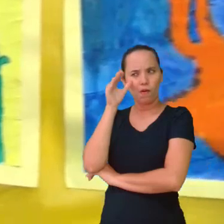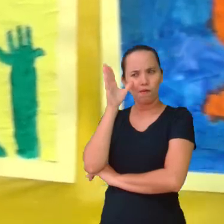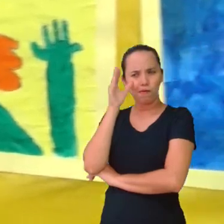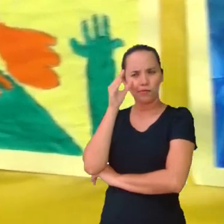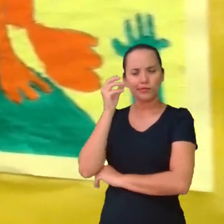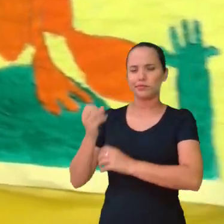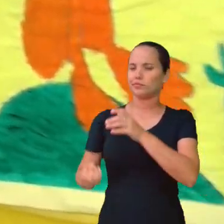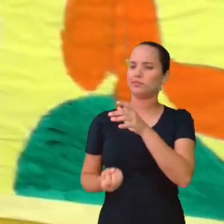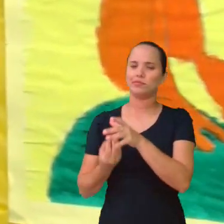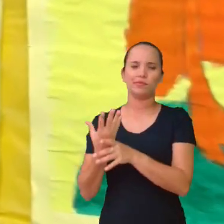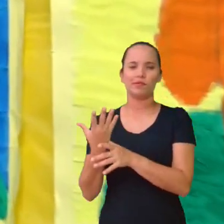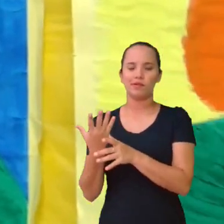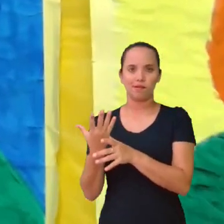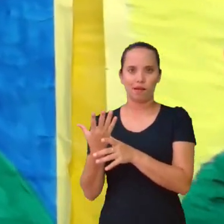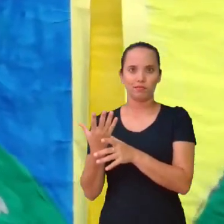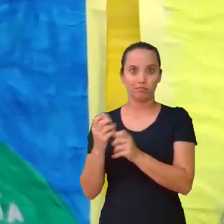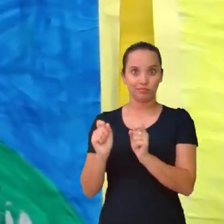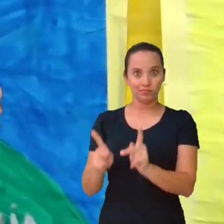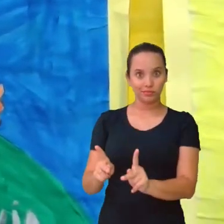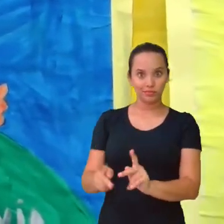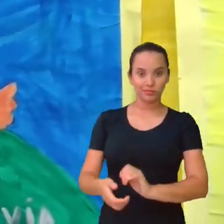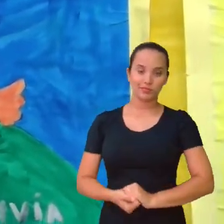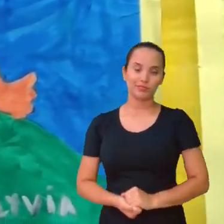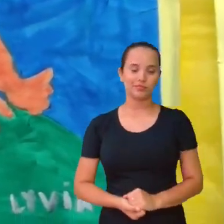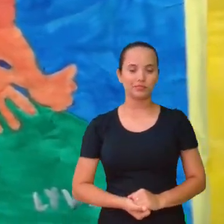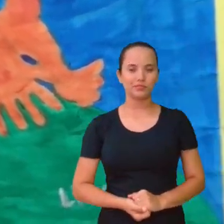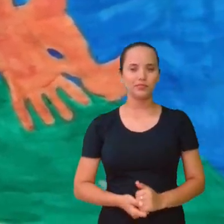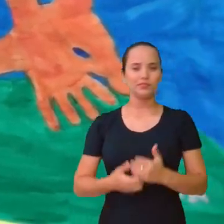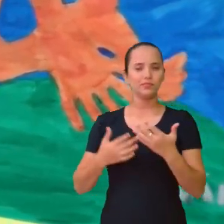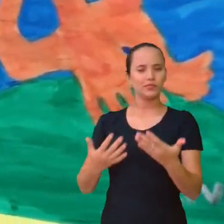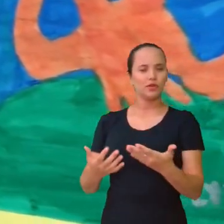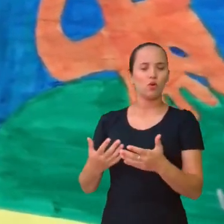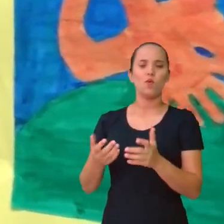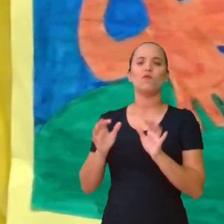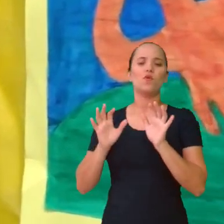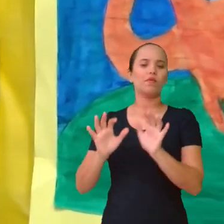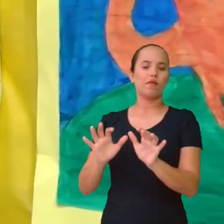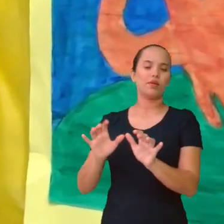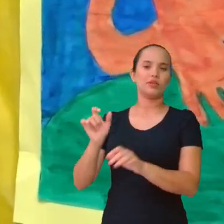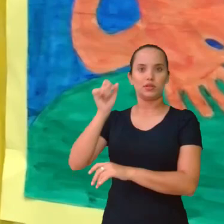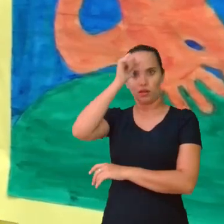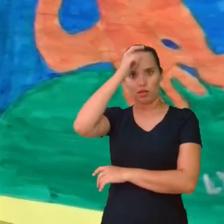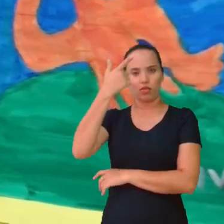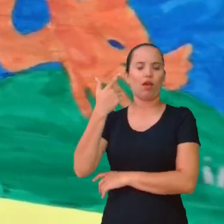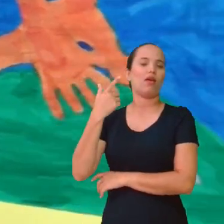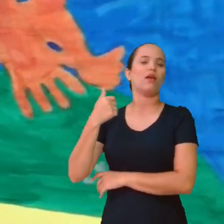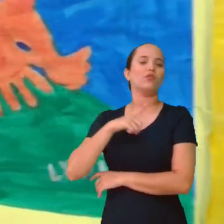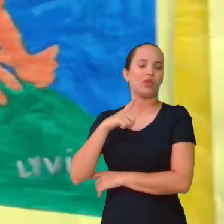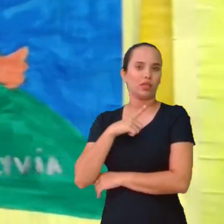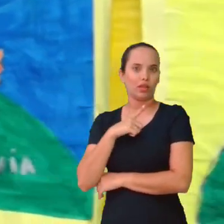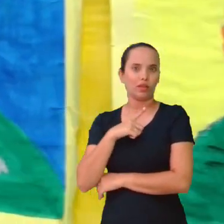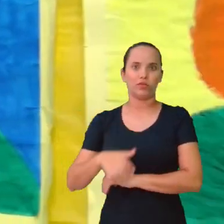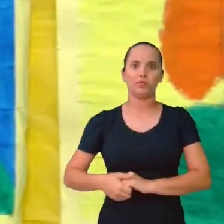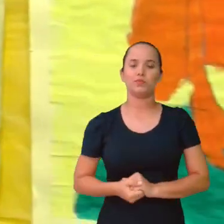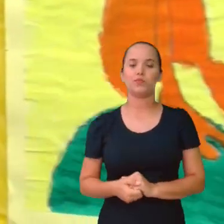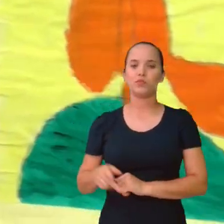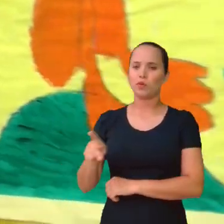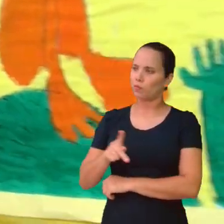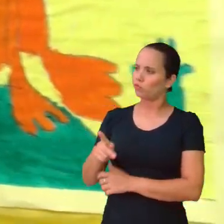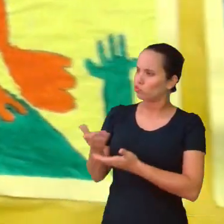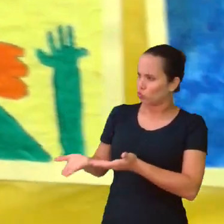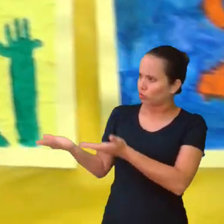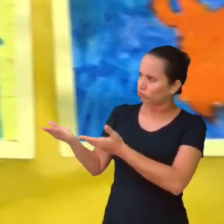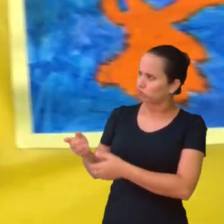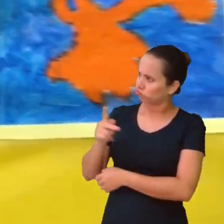fazer, certo? Então, foi isso que a gente tentou ver com eles. Professora, continue, professora